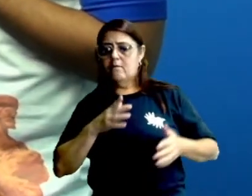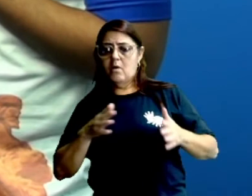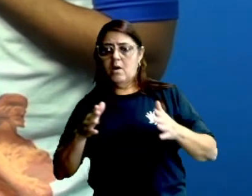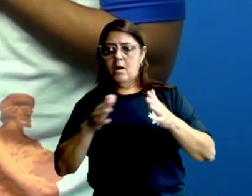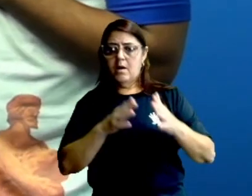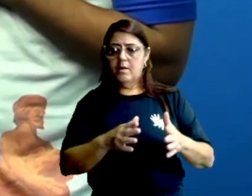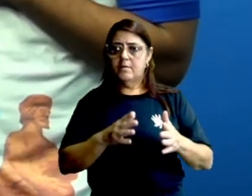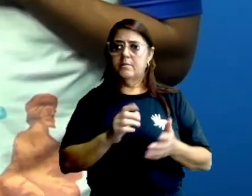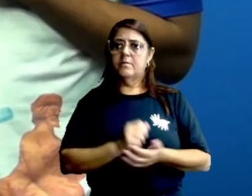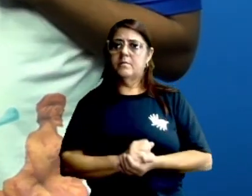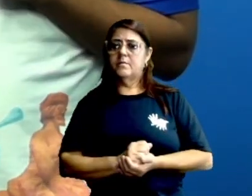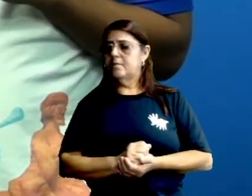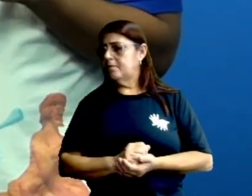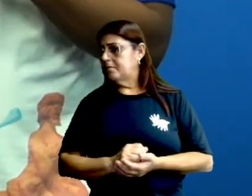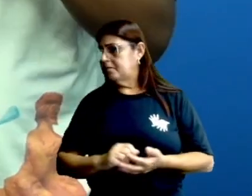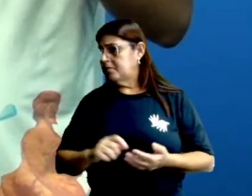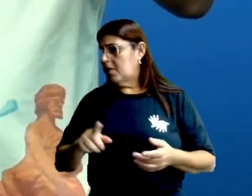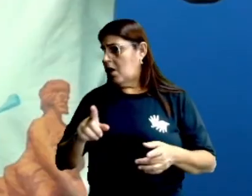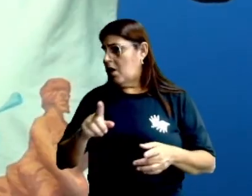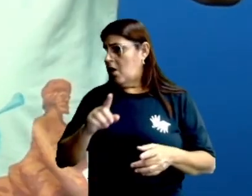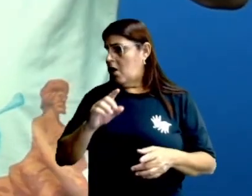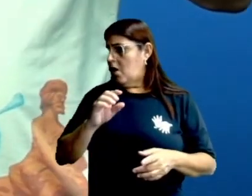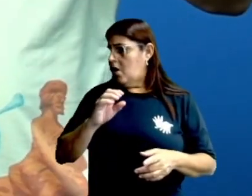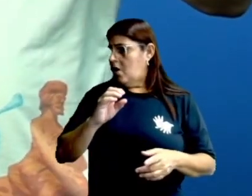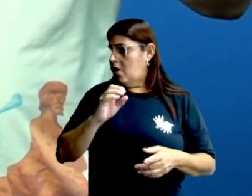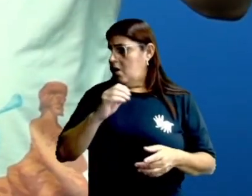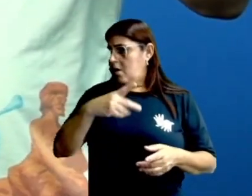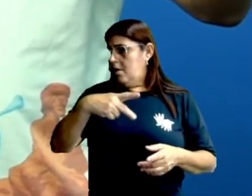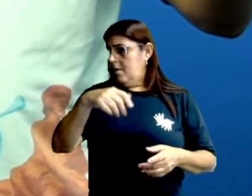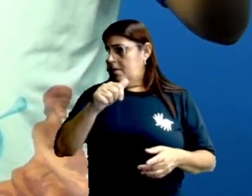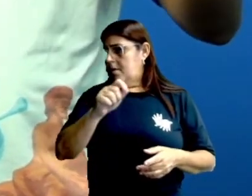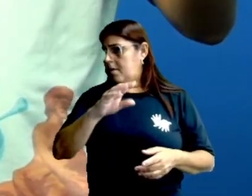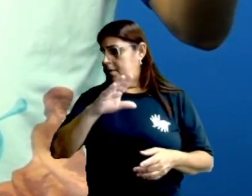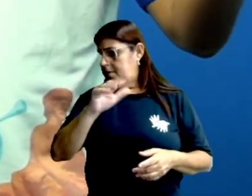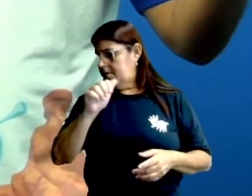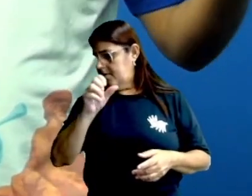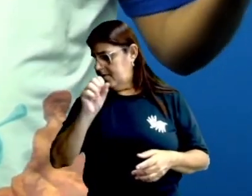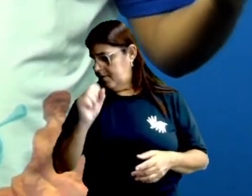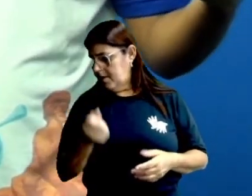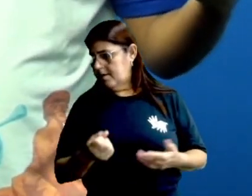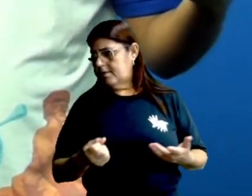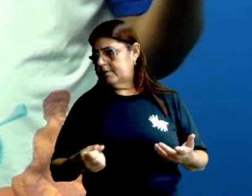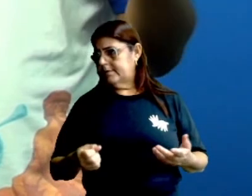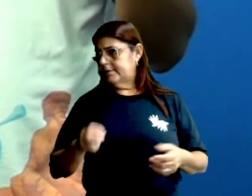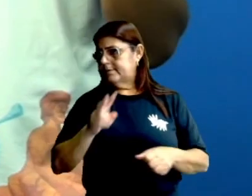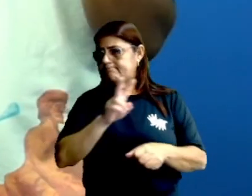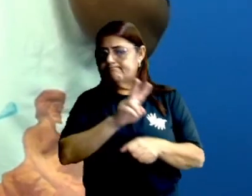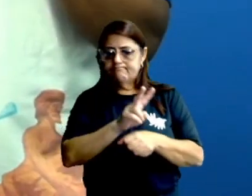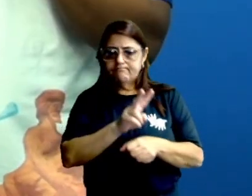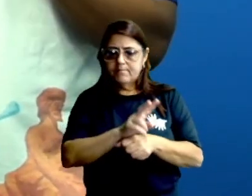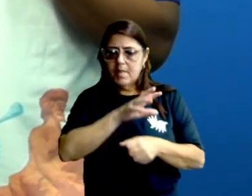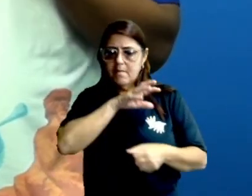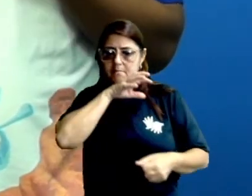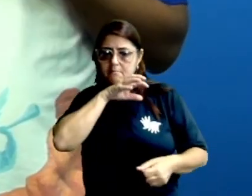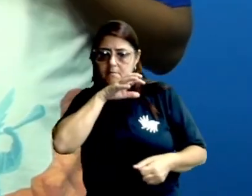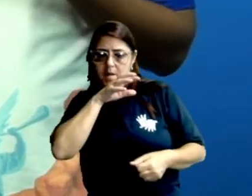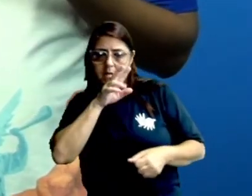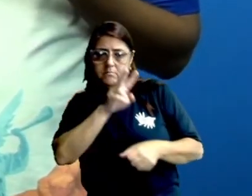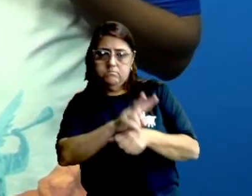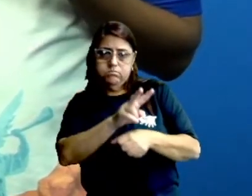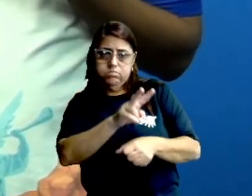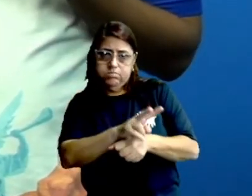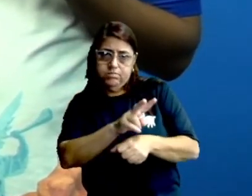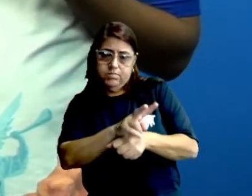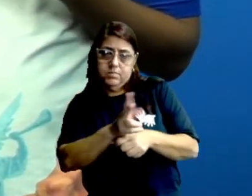as caravanas de lhamas, alpacas, que eram animais em que eles criavam, né? E aí, a partir desses animais,